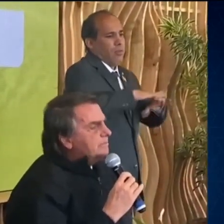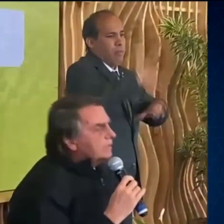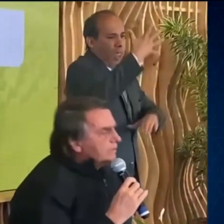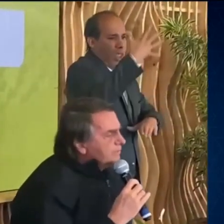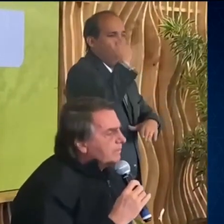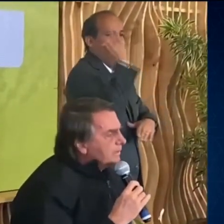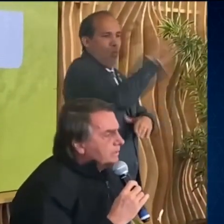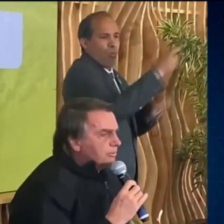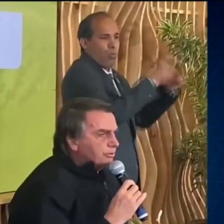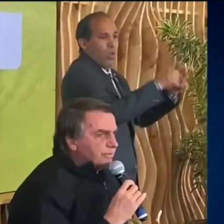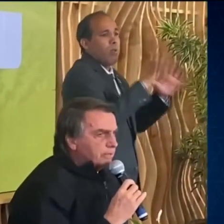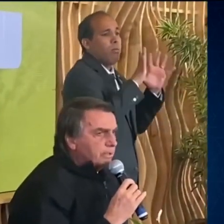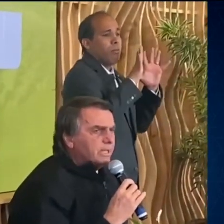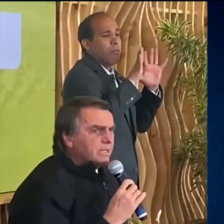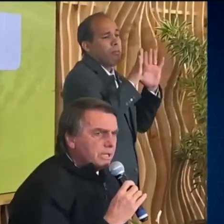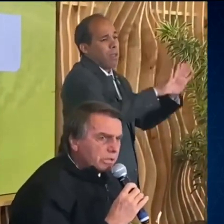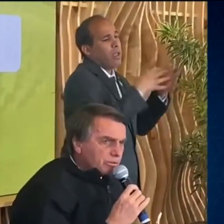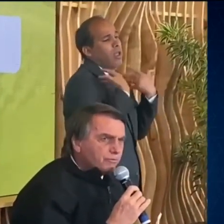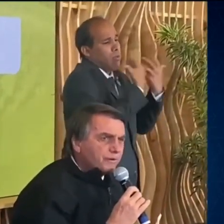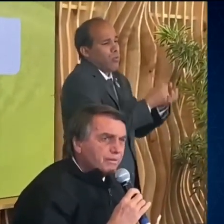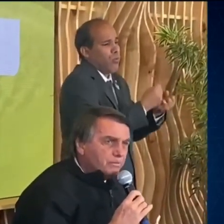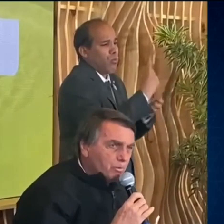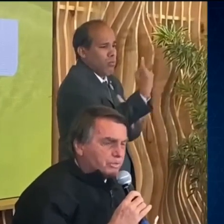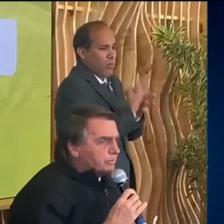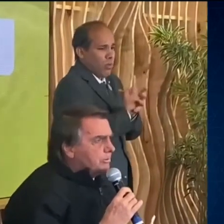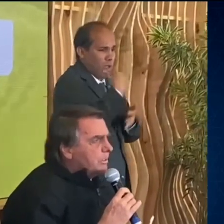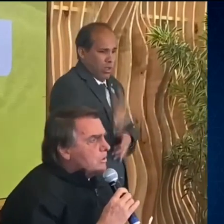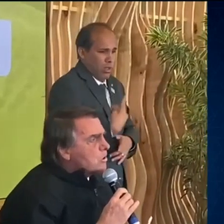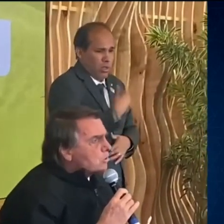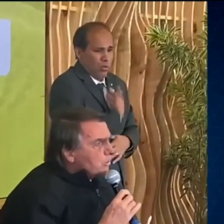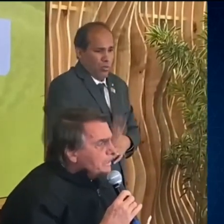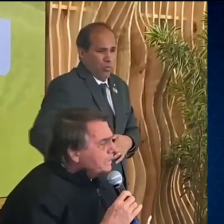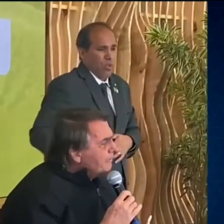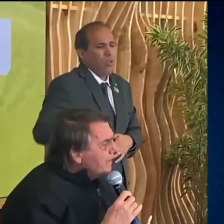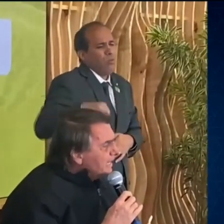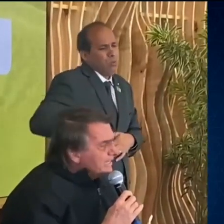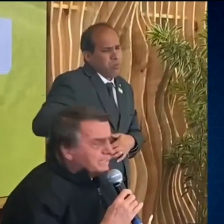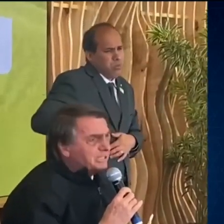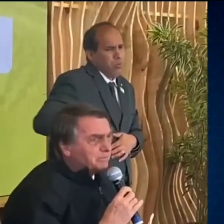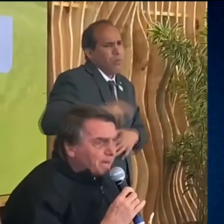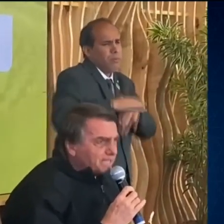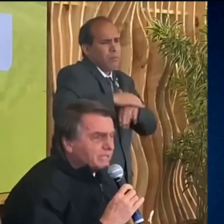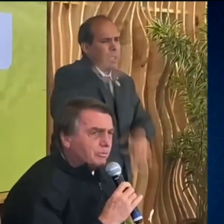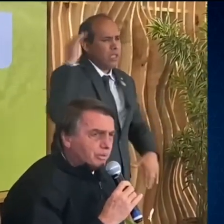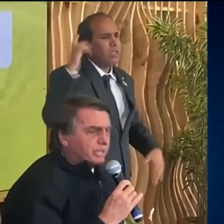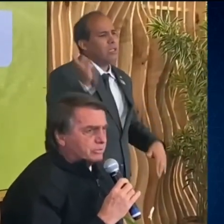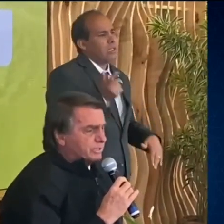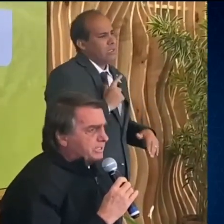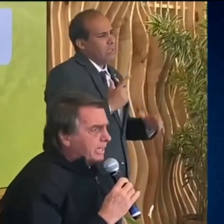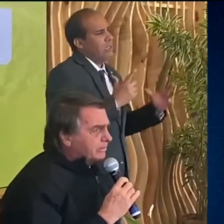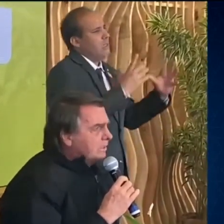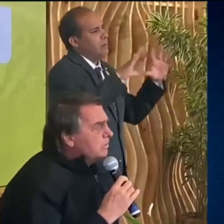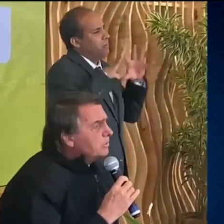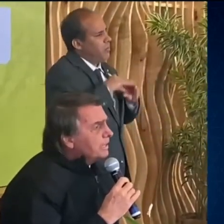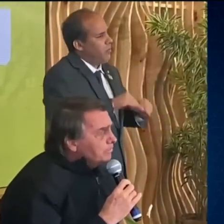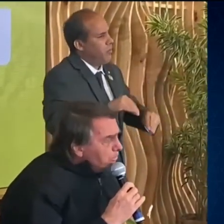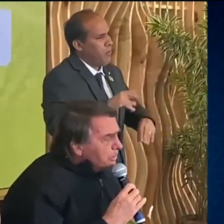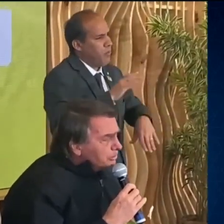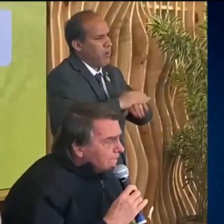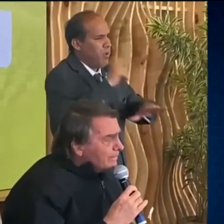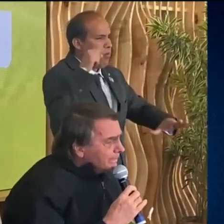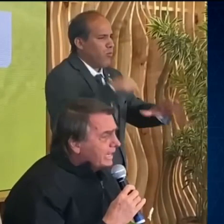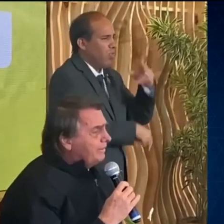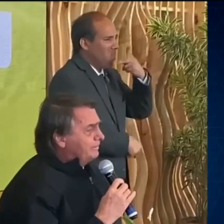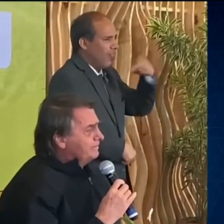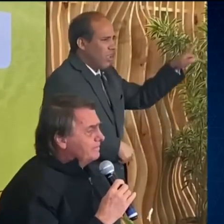local, mas preferiram vir para dentro do governo e sofrer muito com interferências explícitas do Poder Judiciário, o